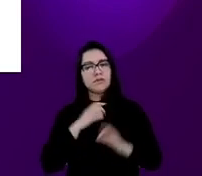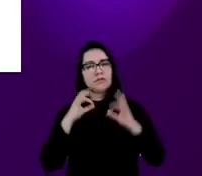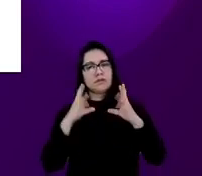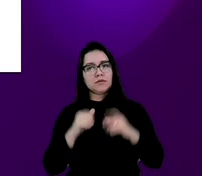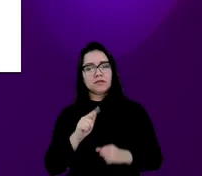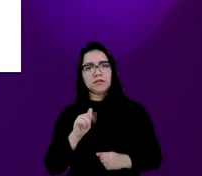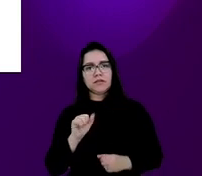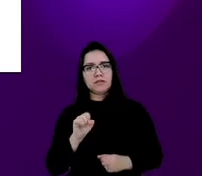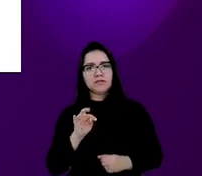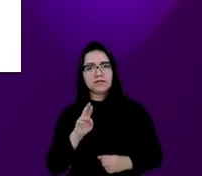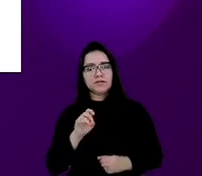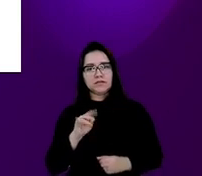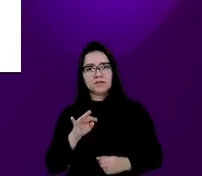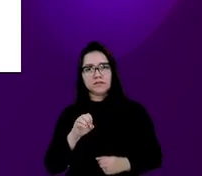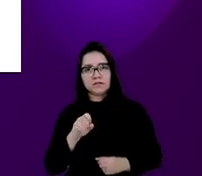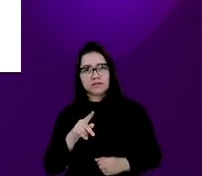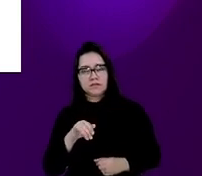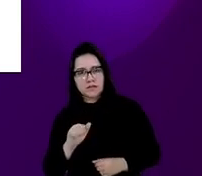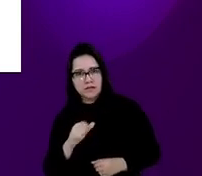gastrostomia, o fechamento do duodeno,